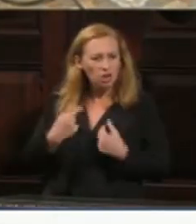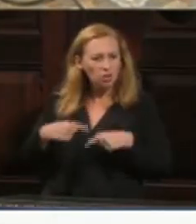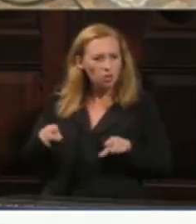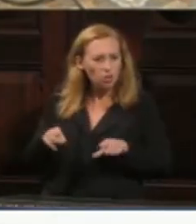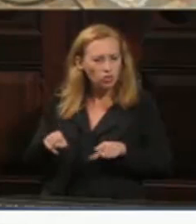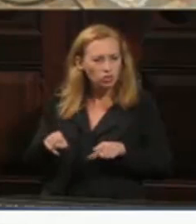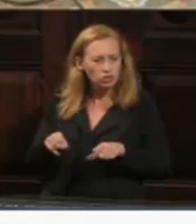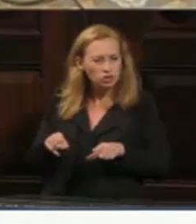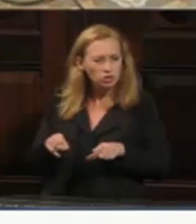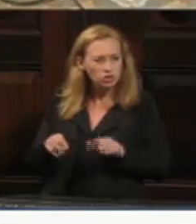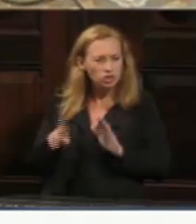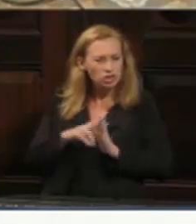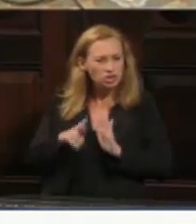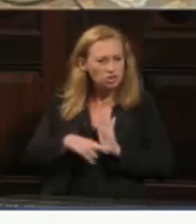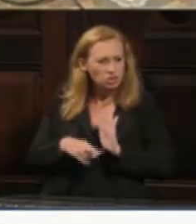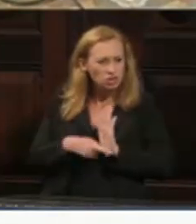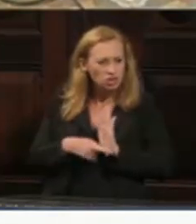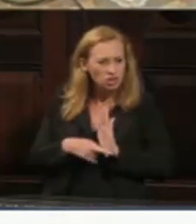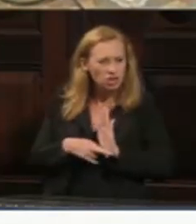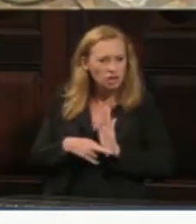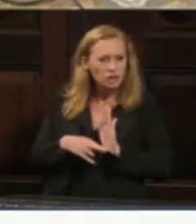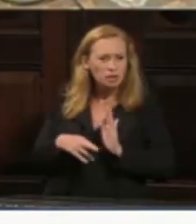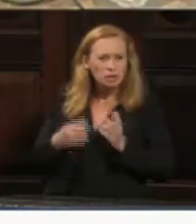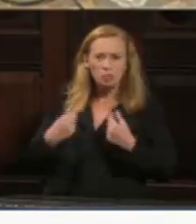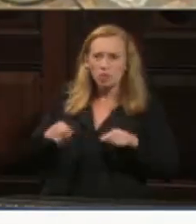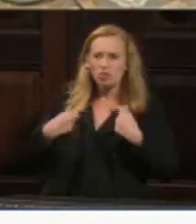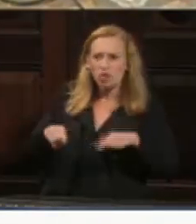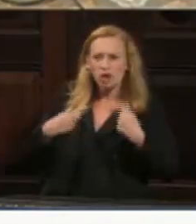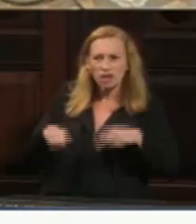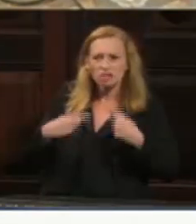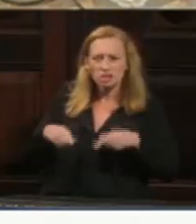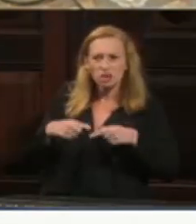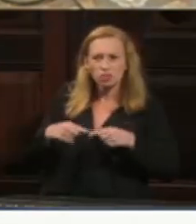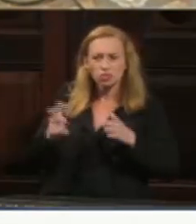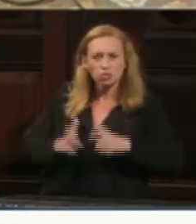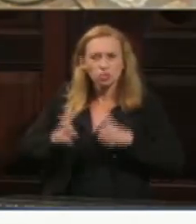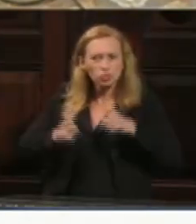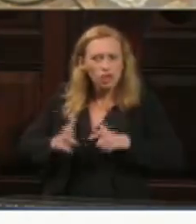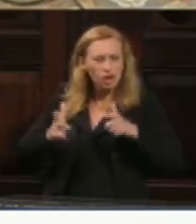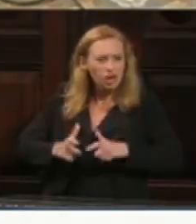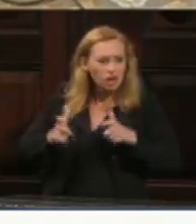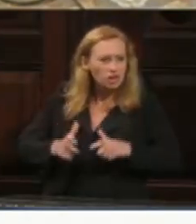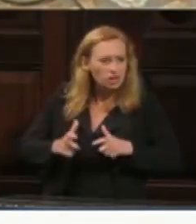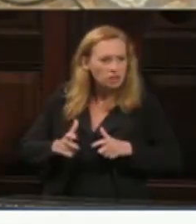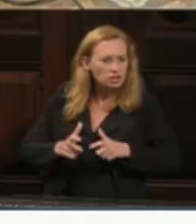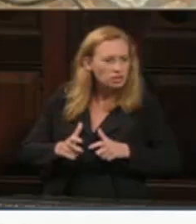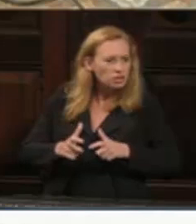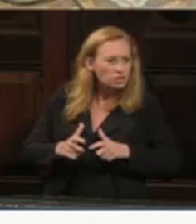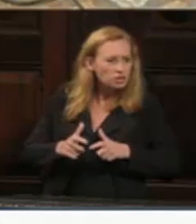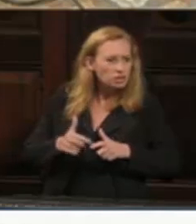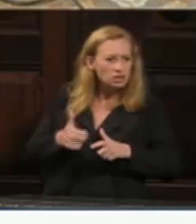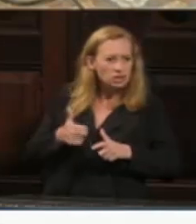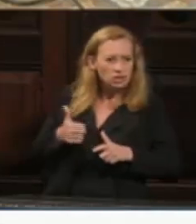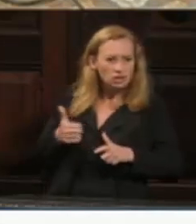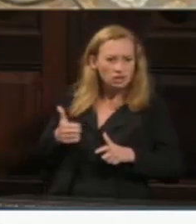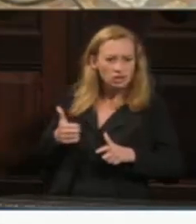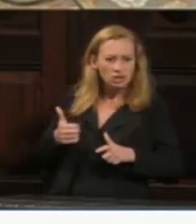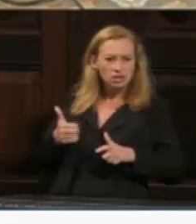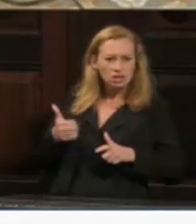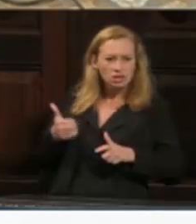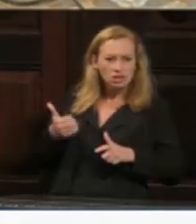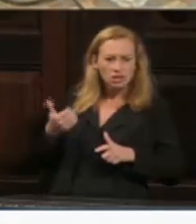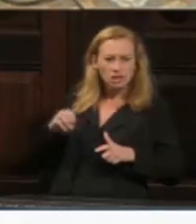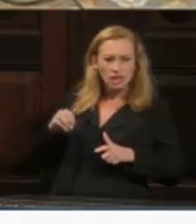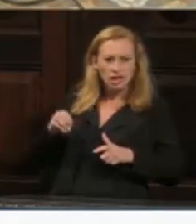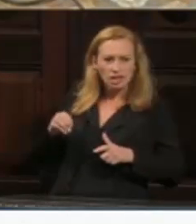esses protocolos. São, na verdade, provocações na fronteira. Você faz um bloqueio econômico, impede que o país compre comida e coloca caminhões